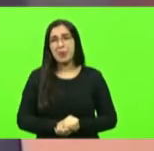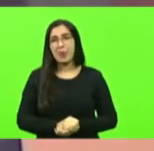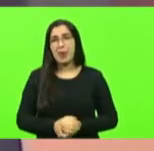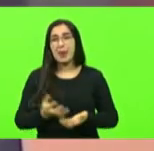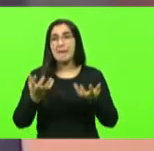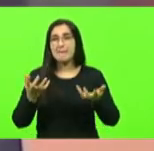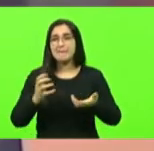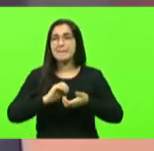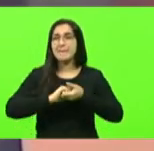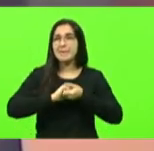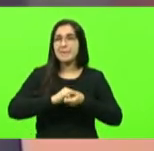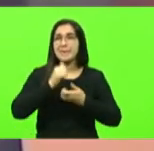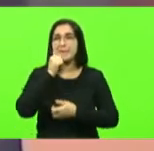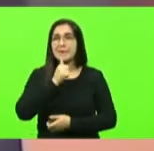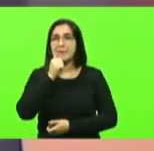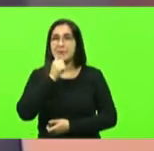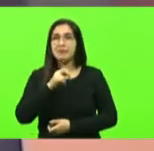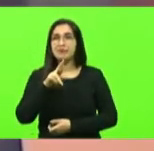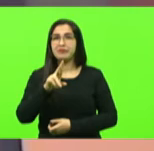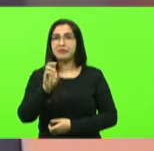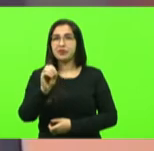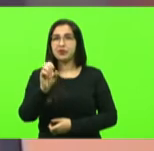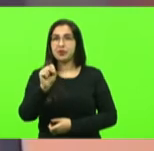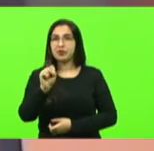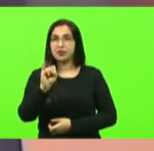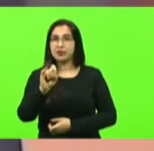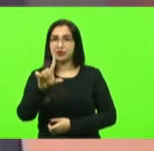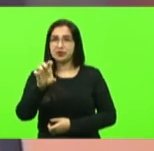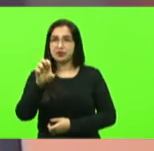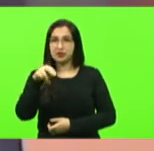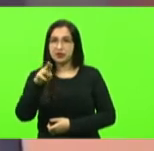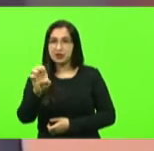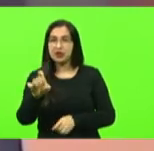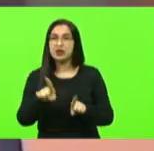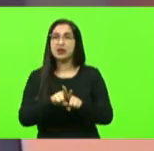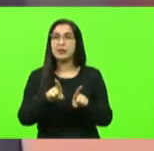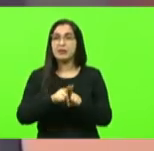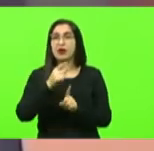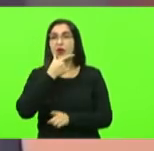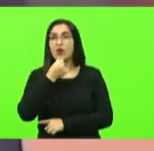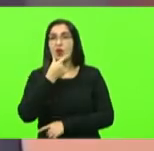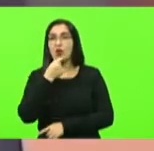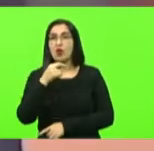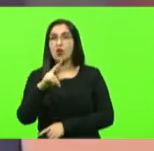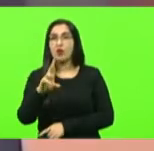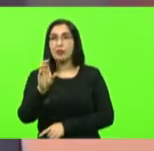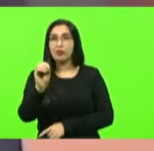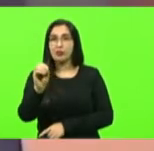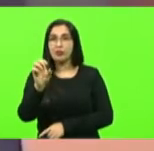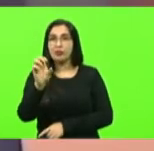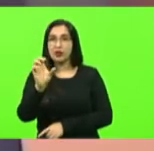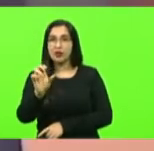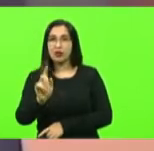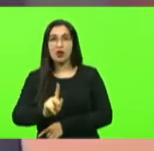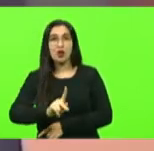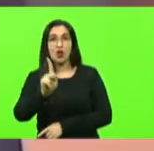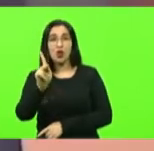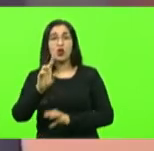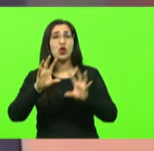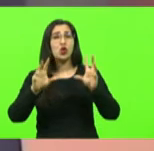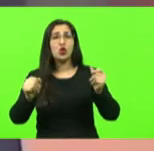a Rosilene e o Roque em nome de todos os homenageados e homenageadas que